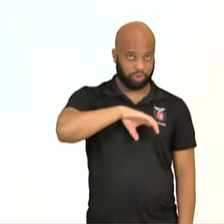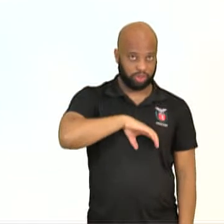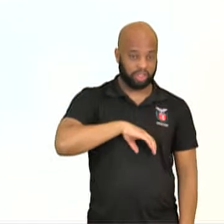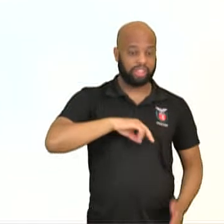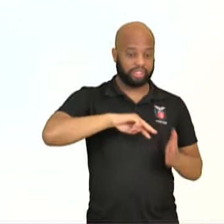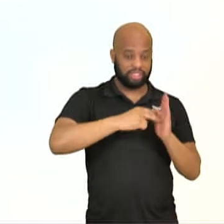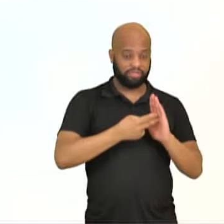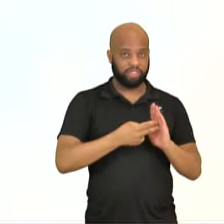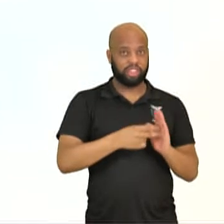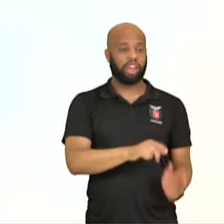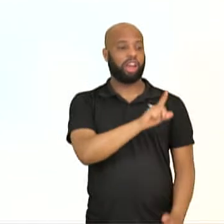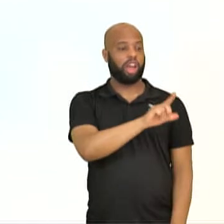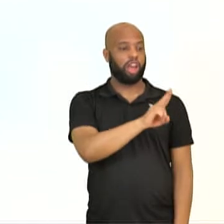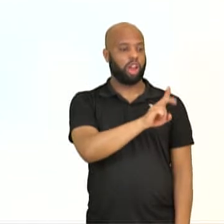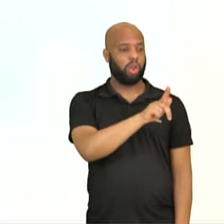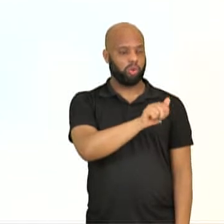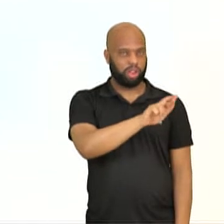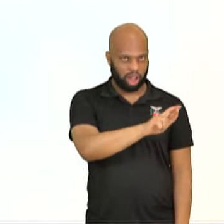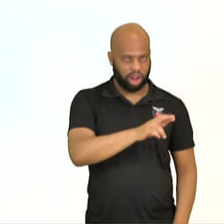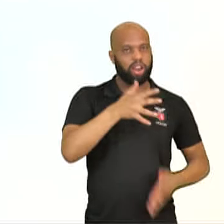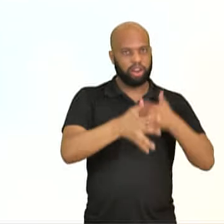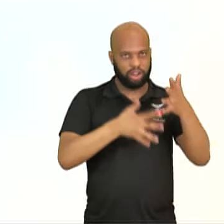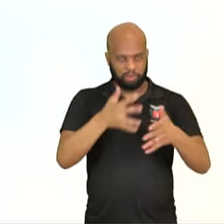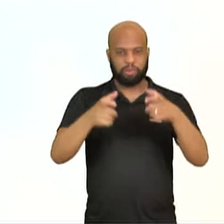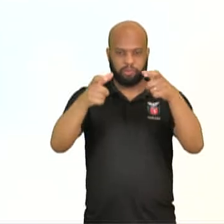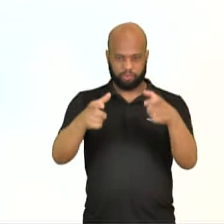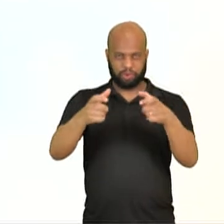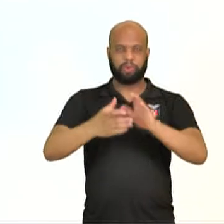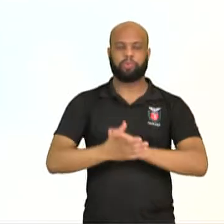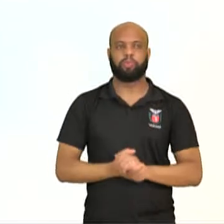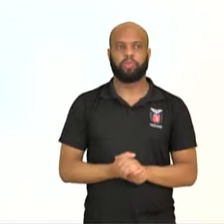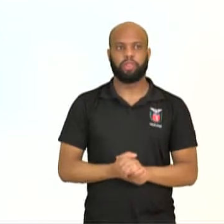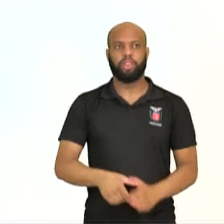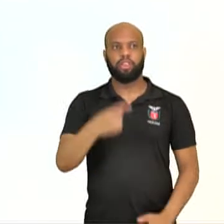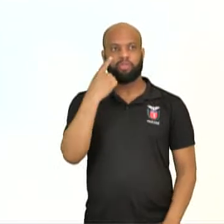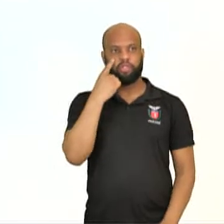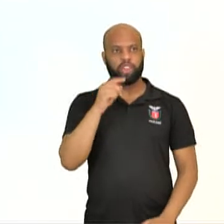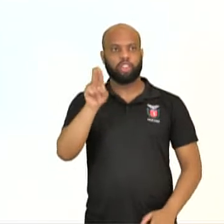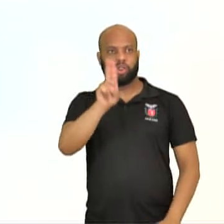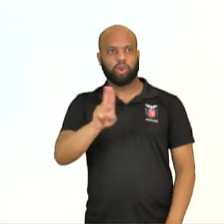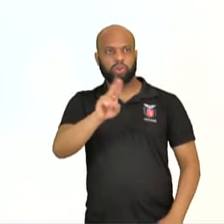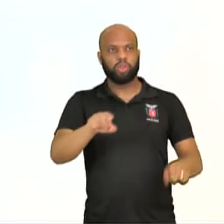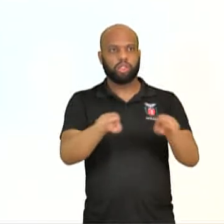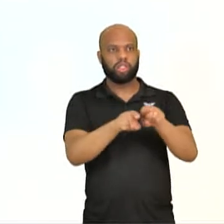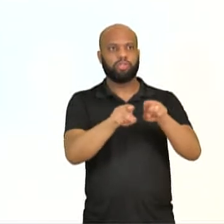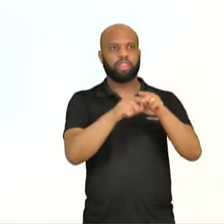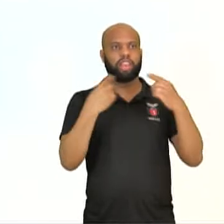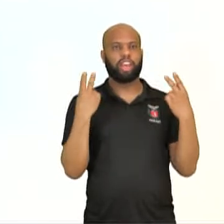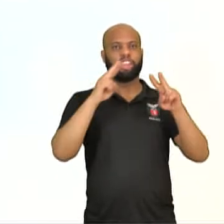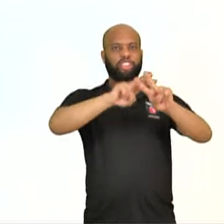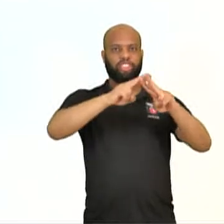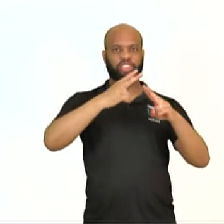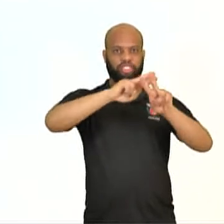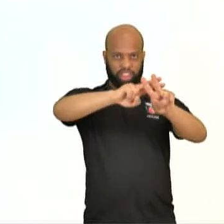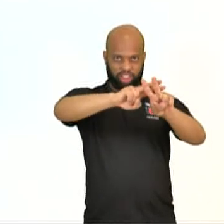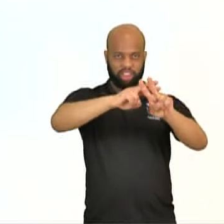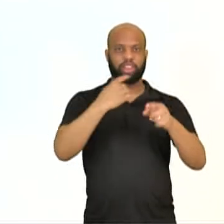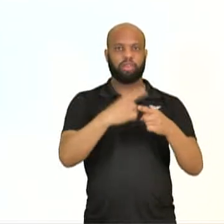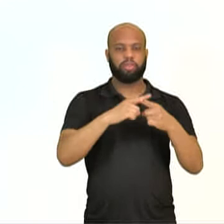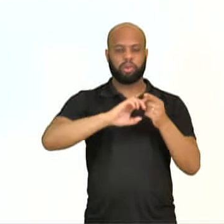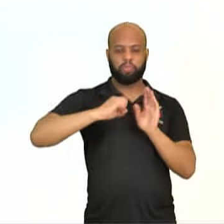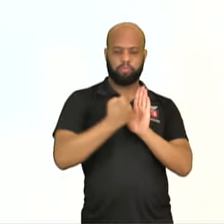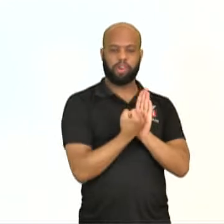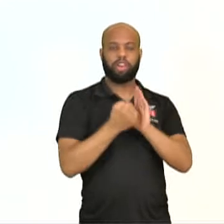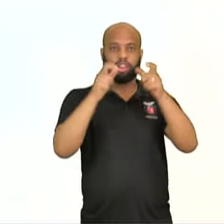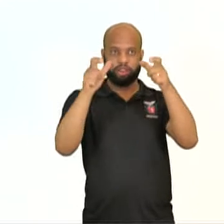turismo em Espanha. E observem o uso da hashtag, justamente para marcar ali o